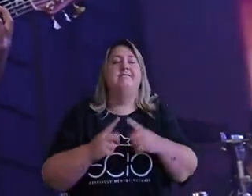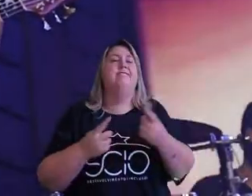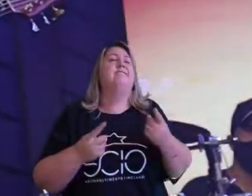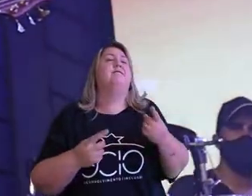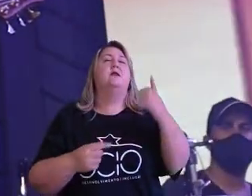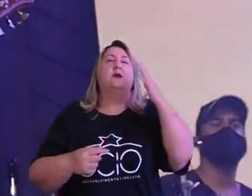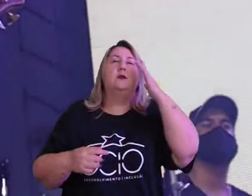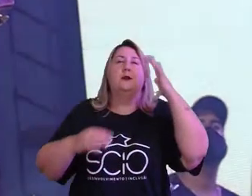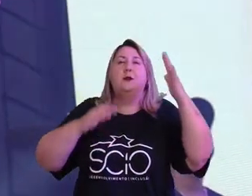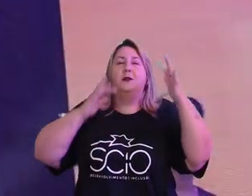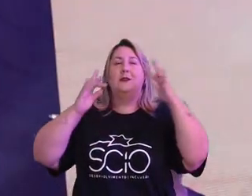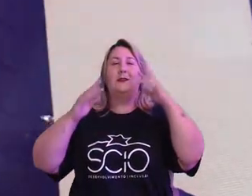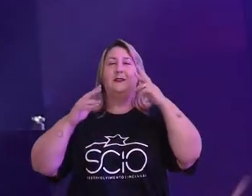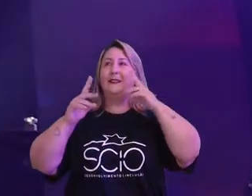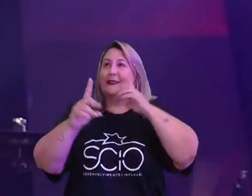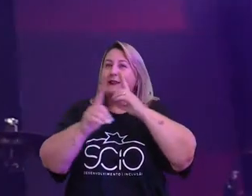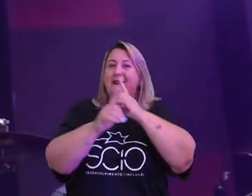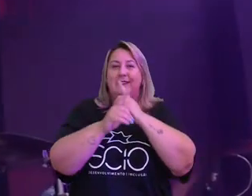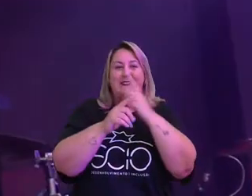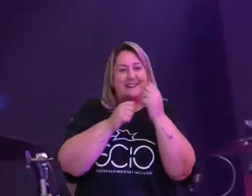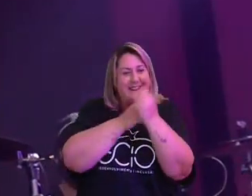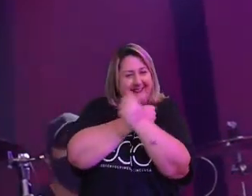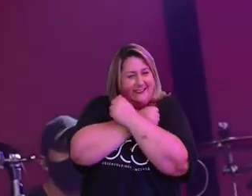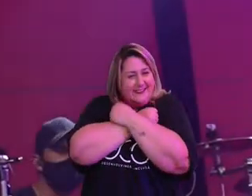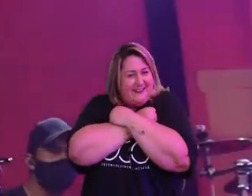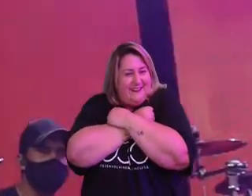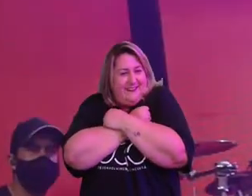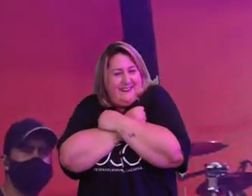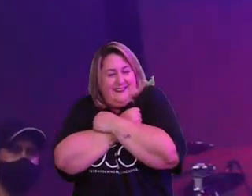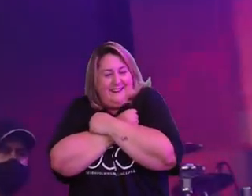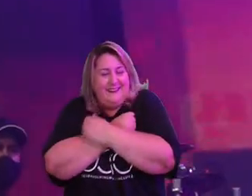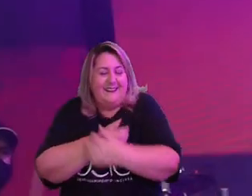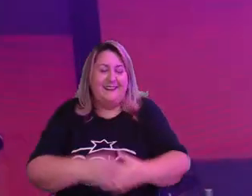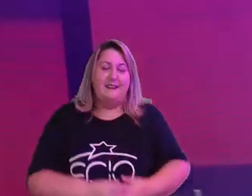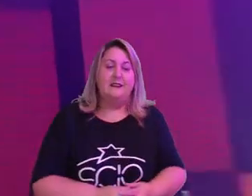mas o meu sonho de noite te beijo e te abraço.